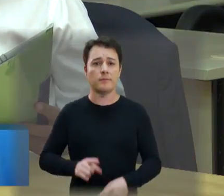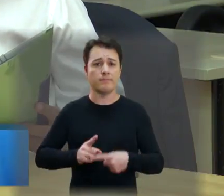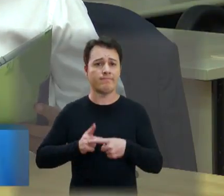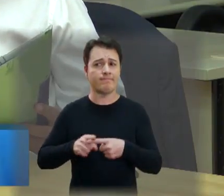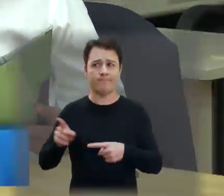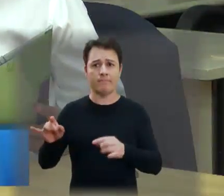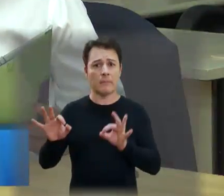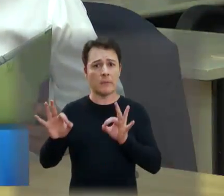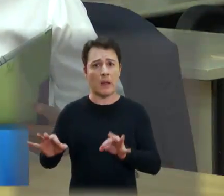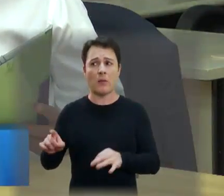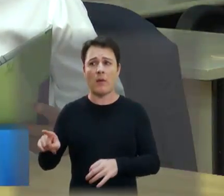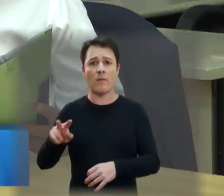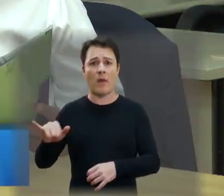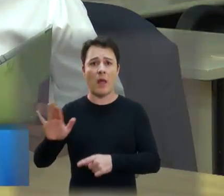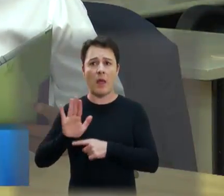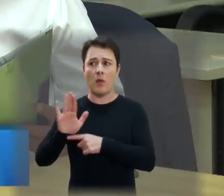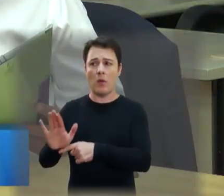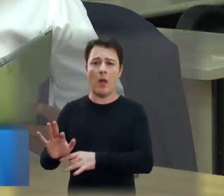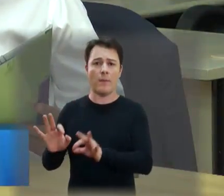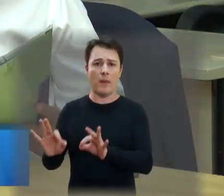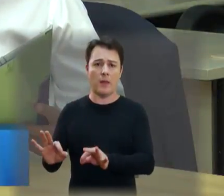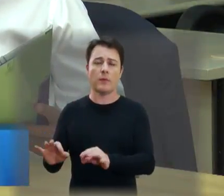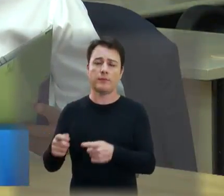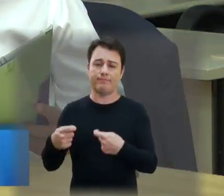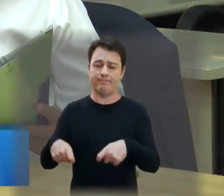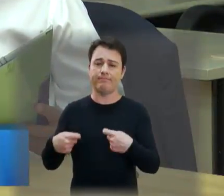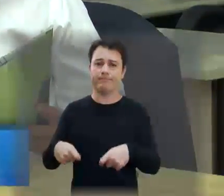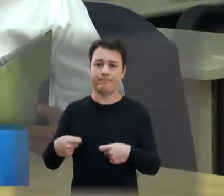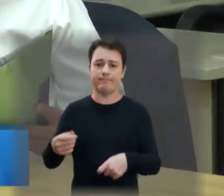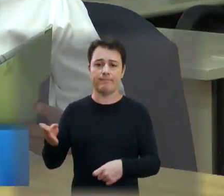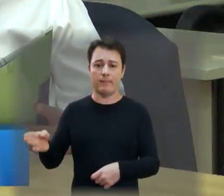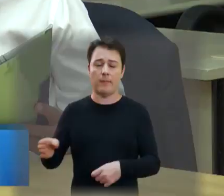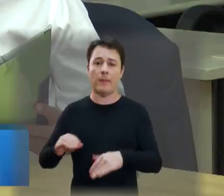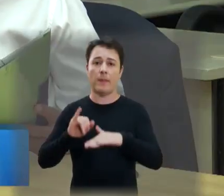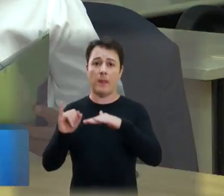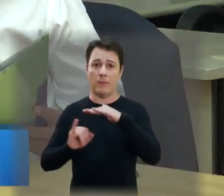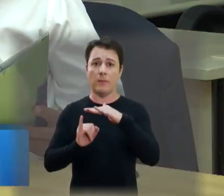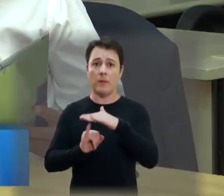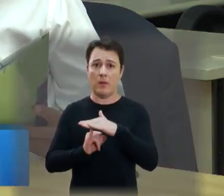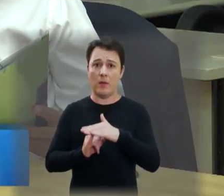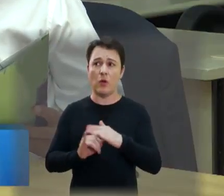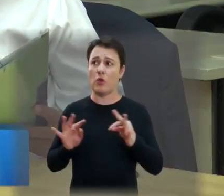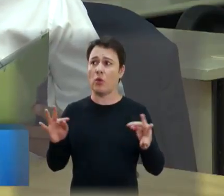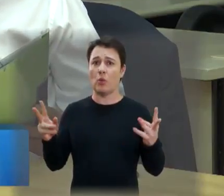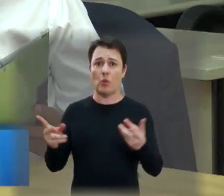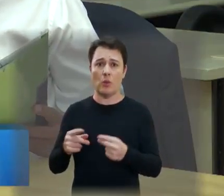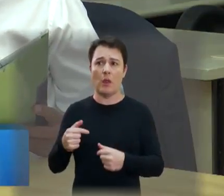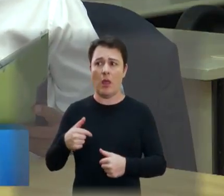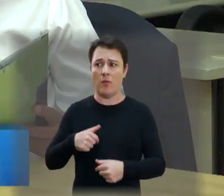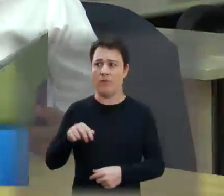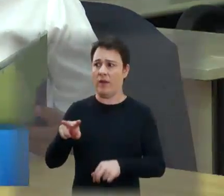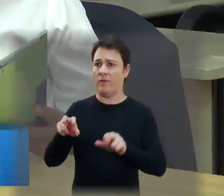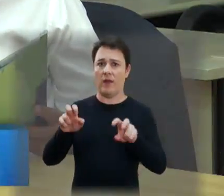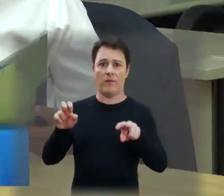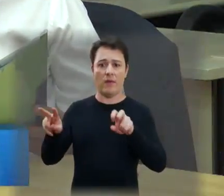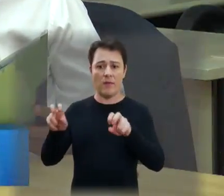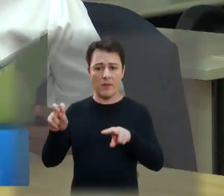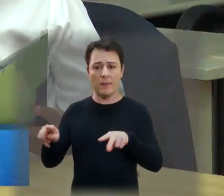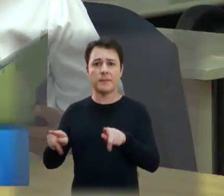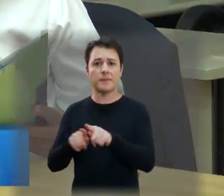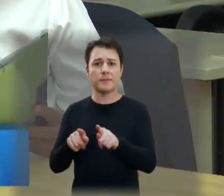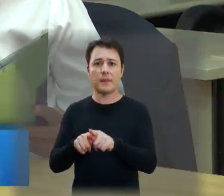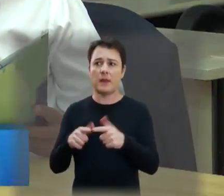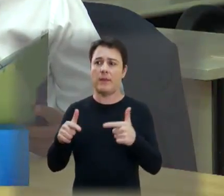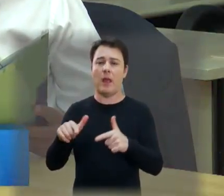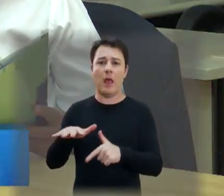certamente fará aí um excelente proveito aí. Essas entidades, normalmente, todos que acompanham e aqueles que trabalharam na área